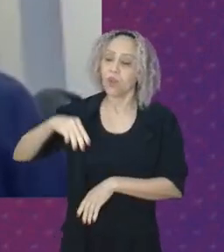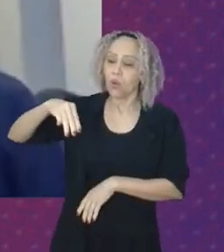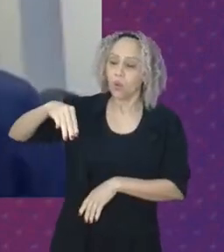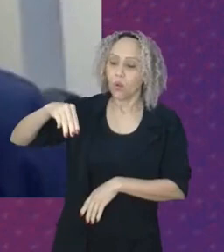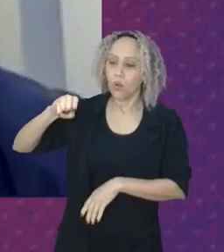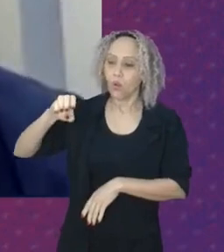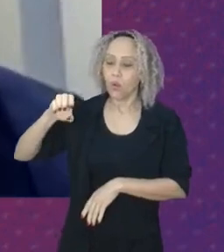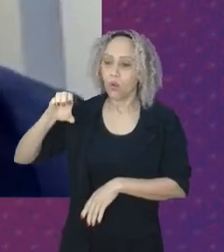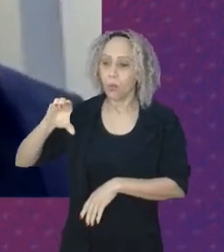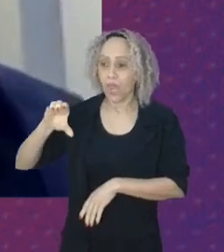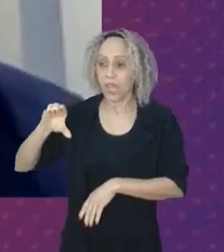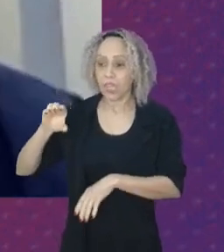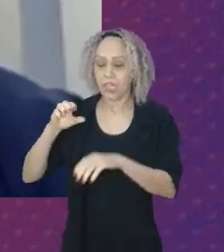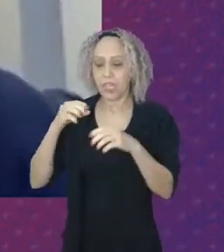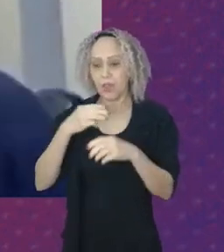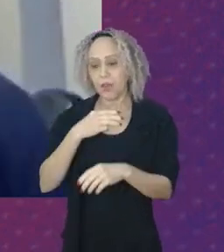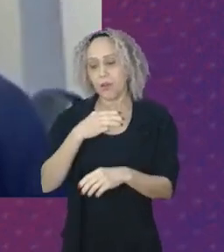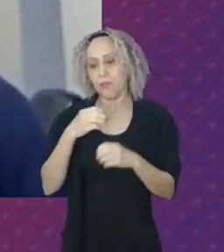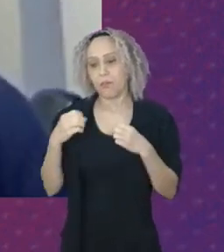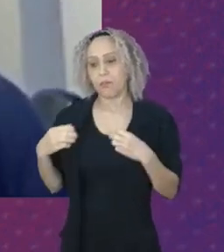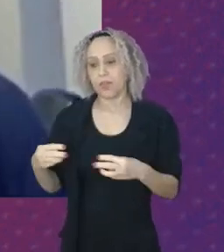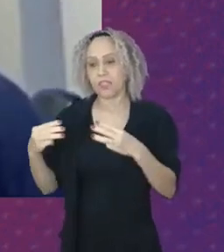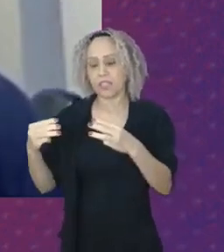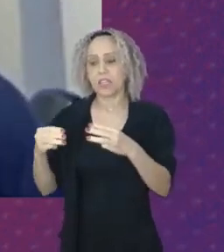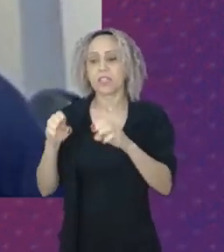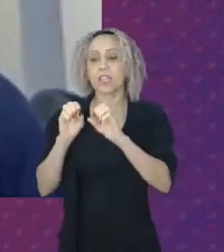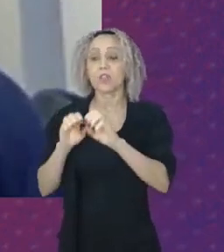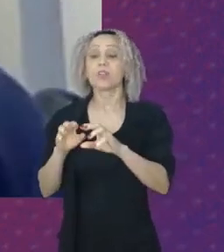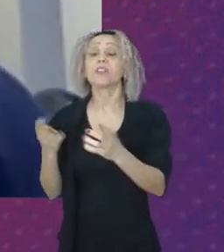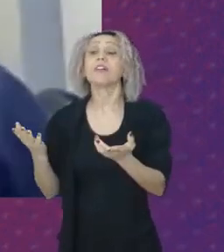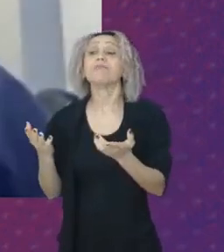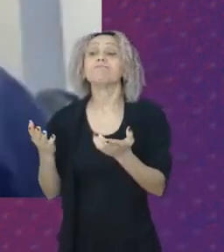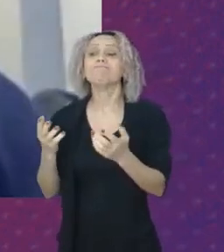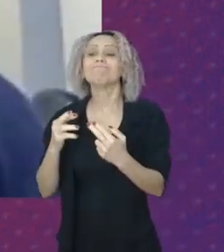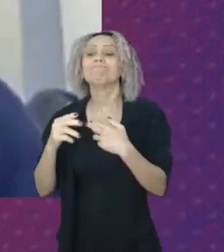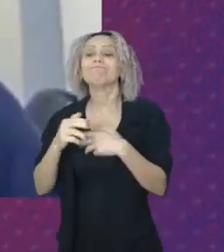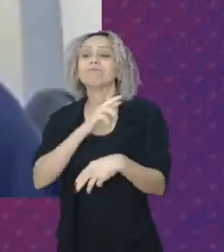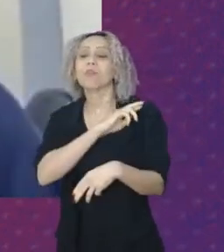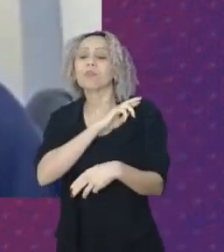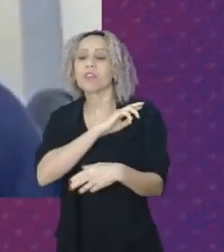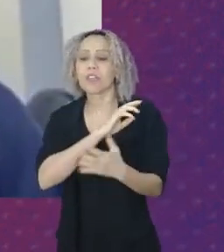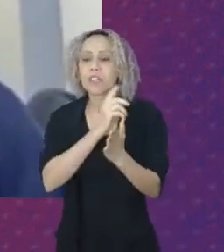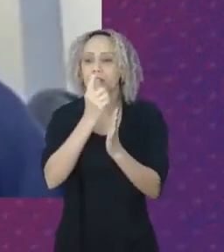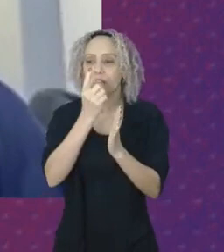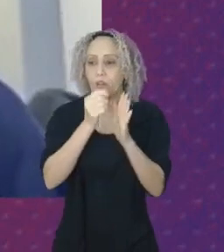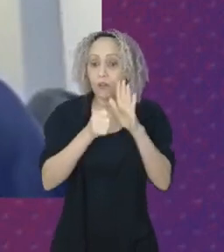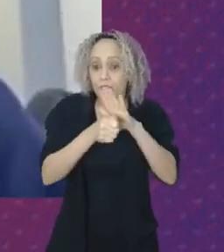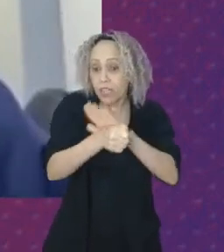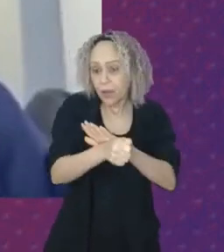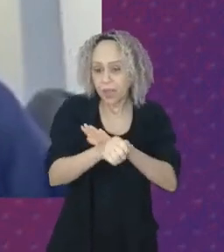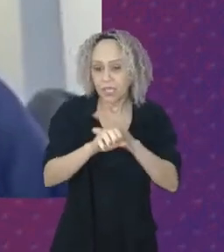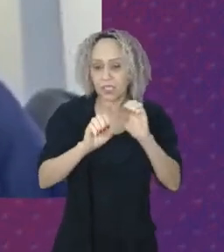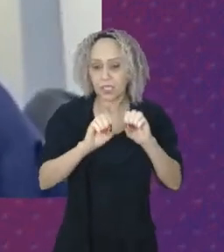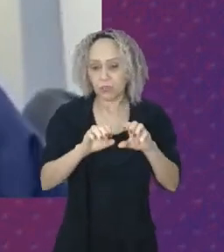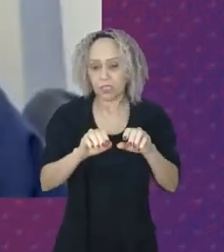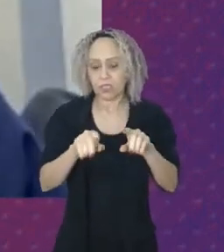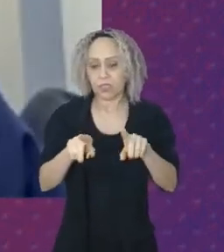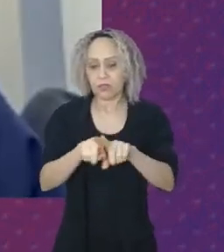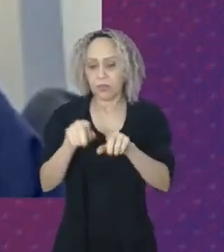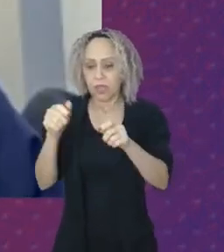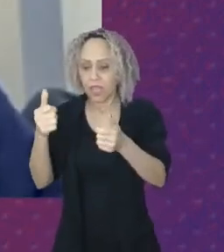diz respeito ao financiamento da educação, no que diz respeito à avaliação, mas